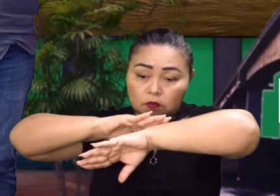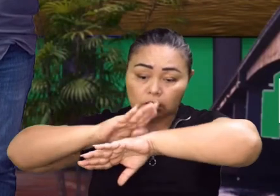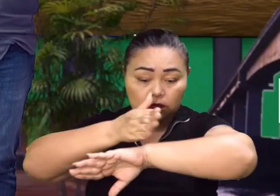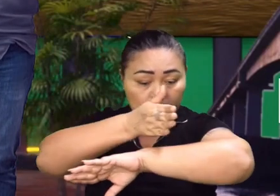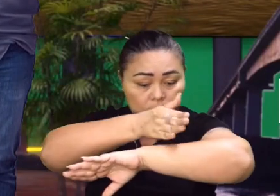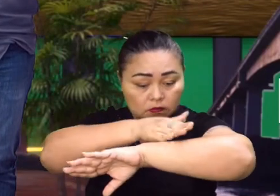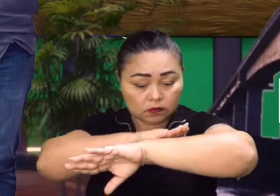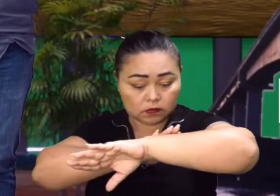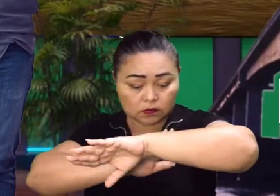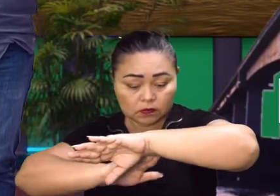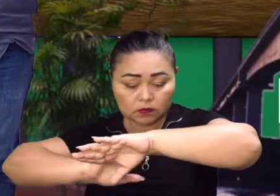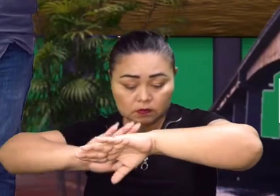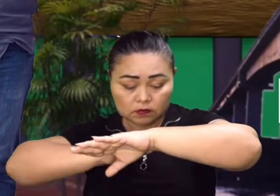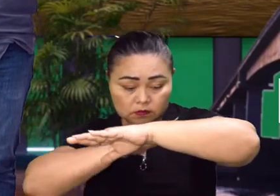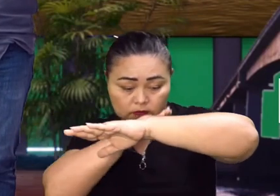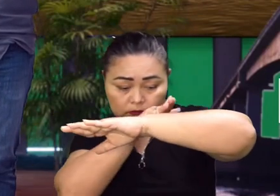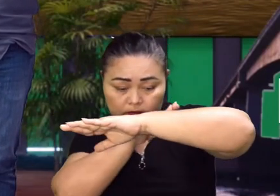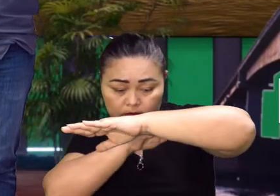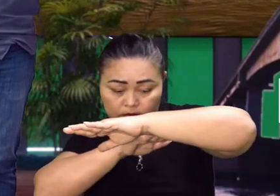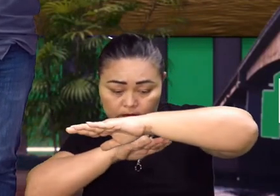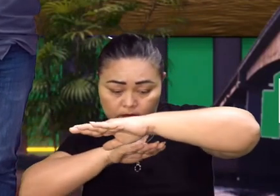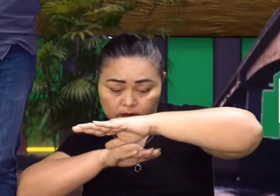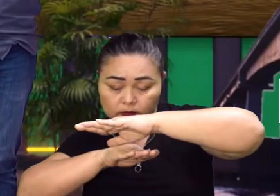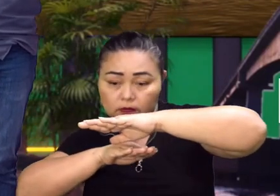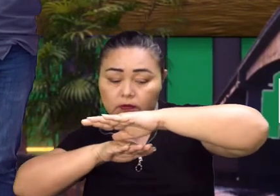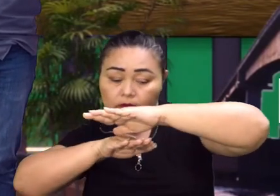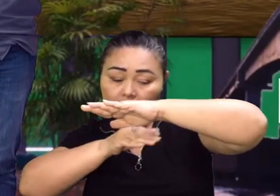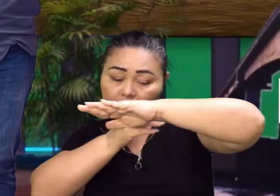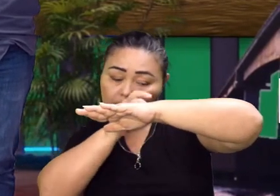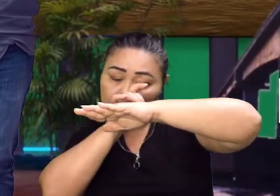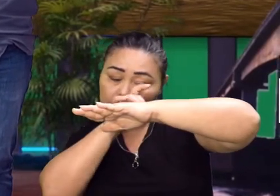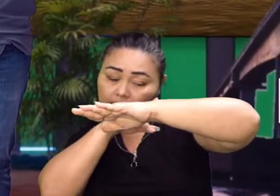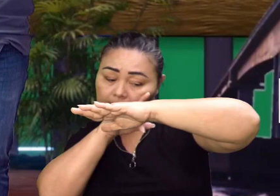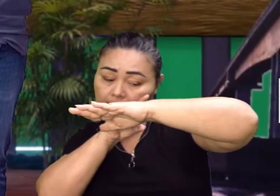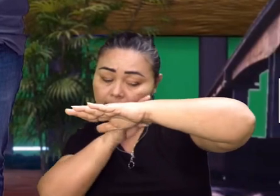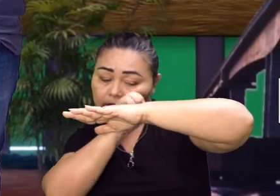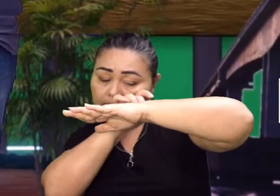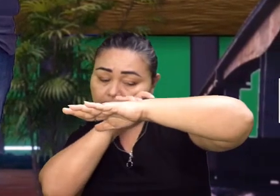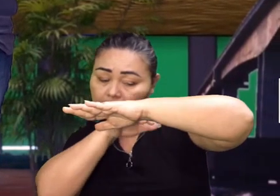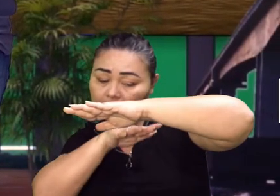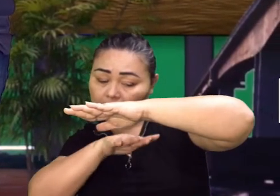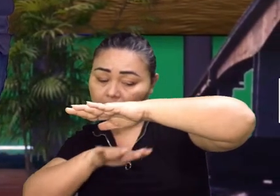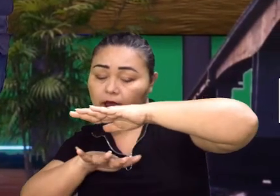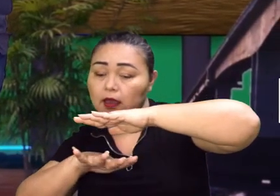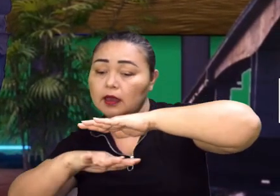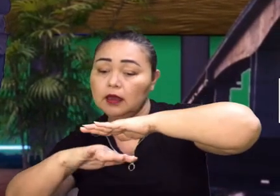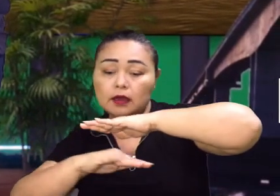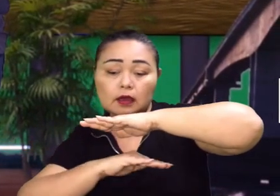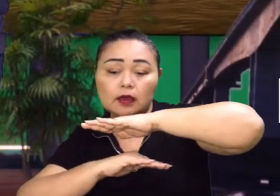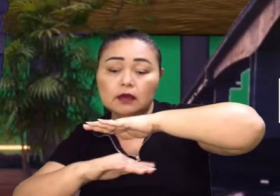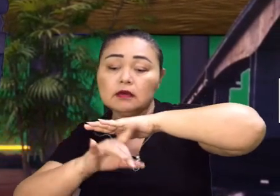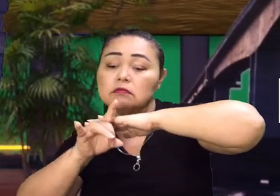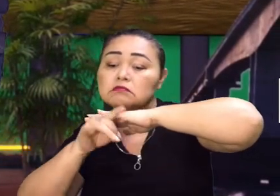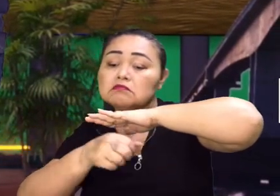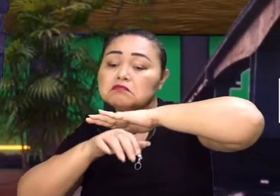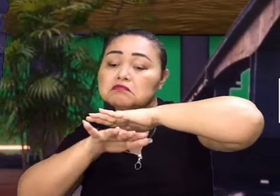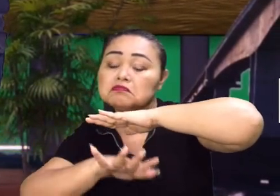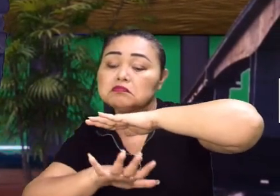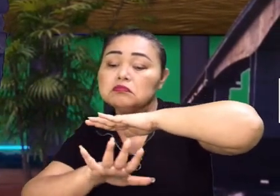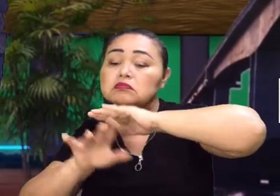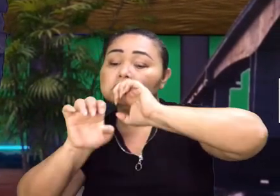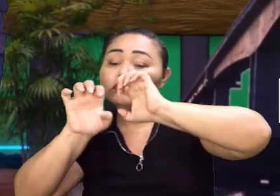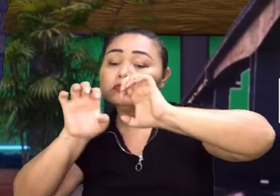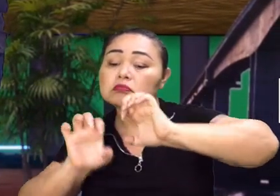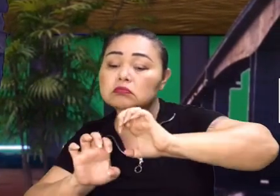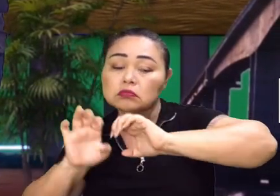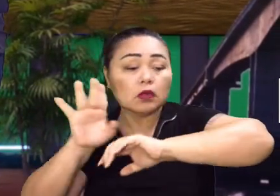essas essas áreas já são áreas do que de depósito então de prevalece o depósito de sedimento de estrutura